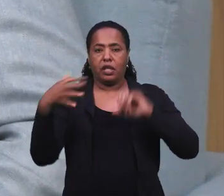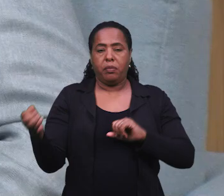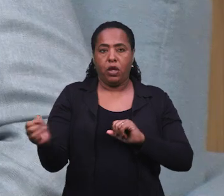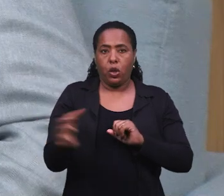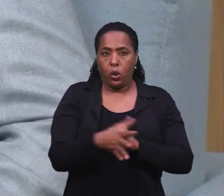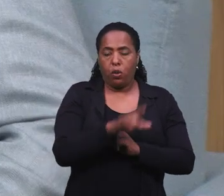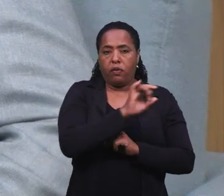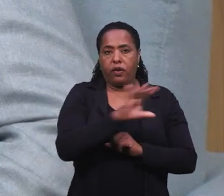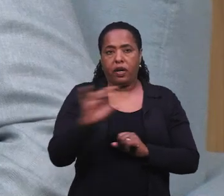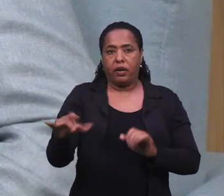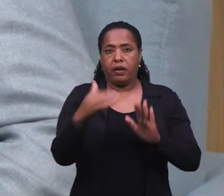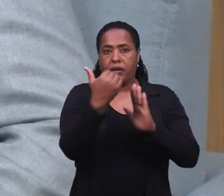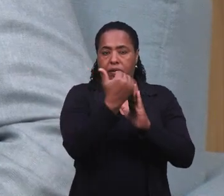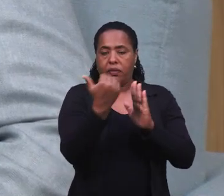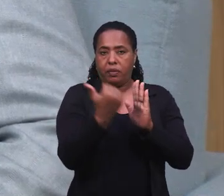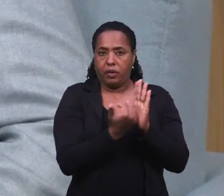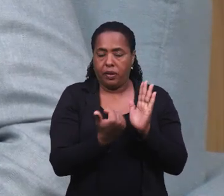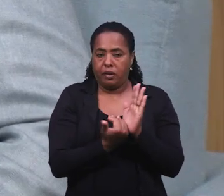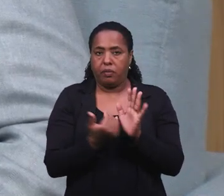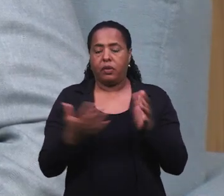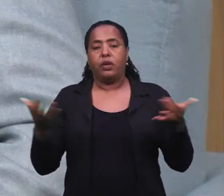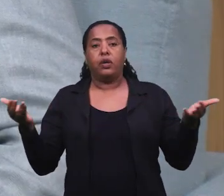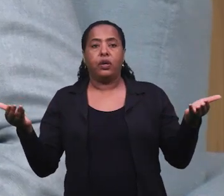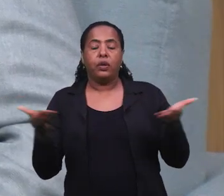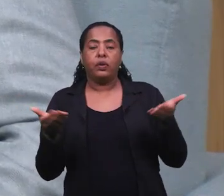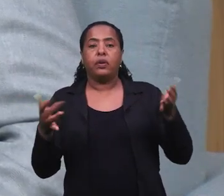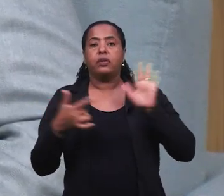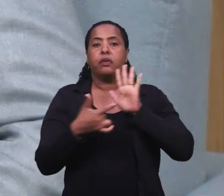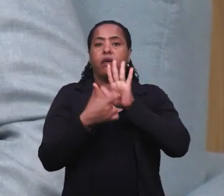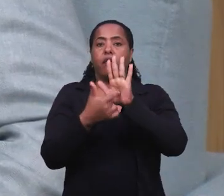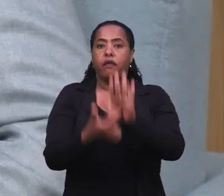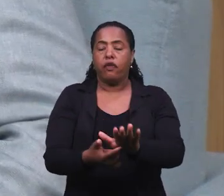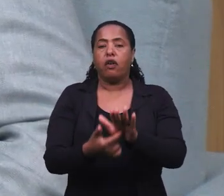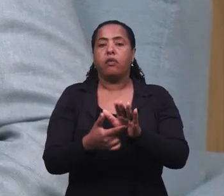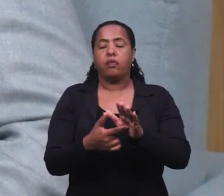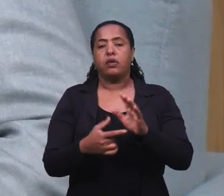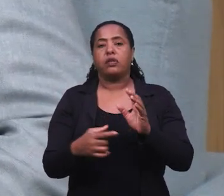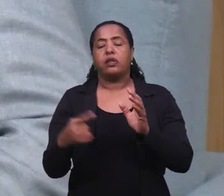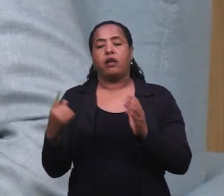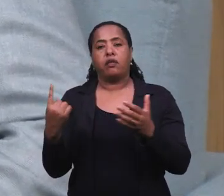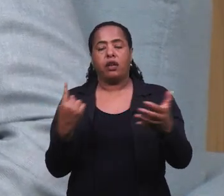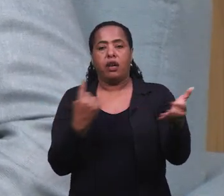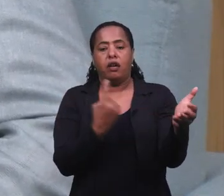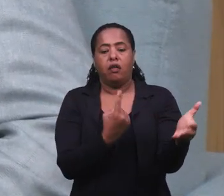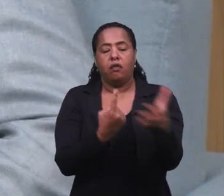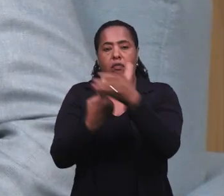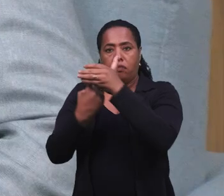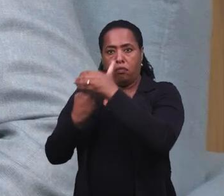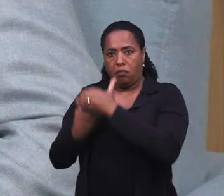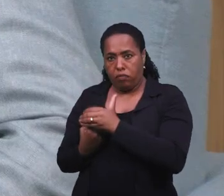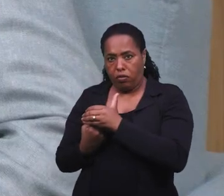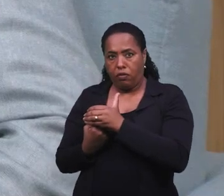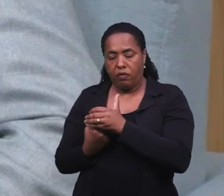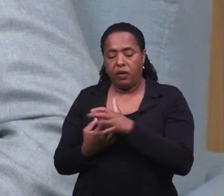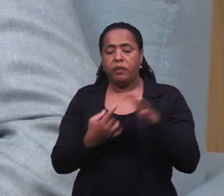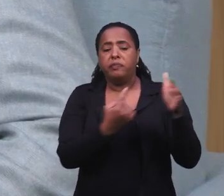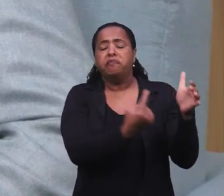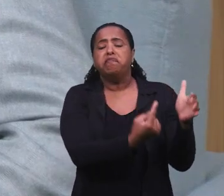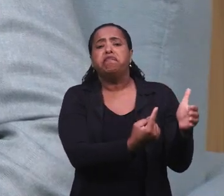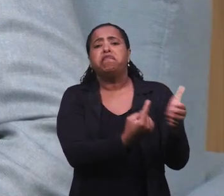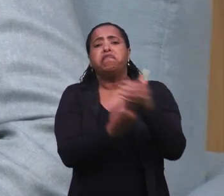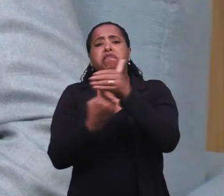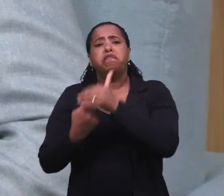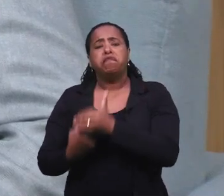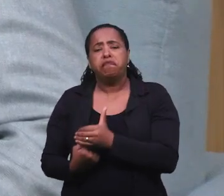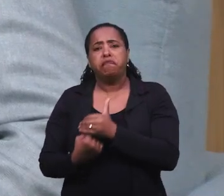episódio, nós vamos falar de acolhimento. E para falar do tema acolhimento, nós temos aqui dois